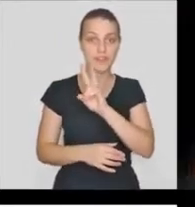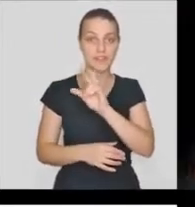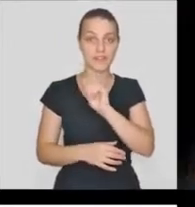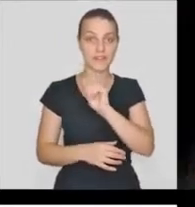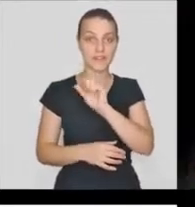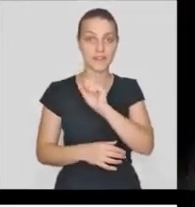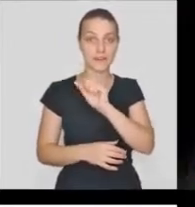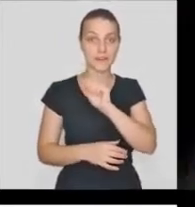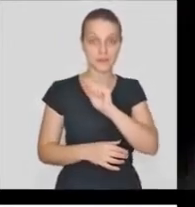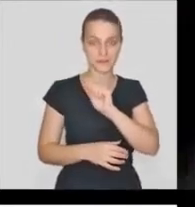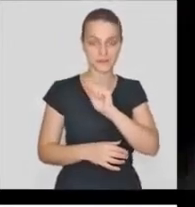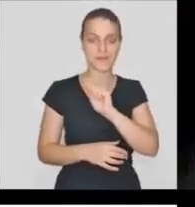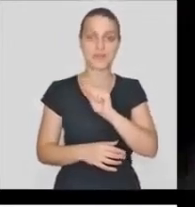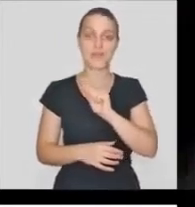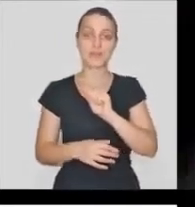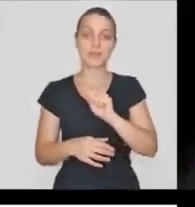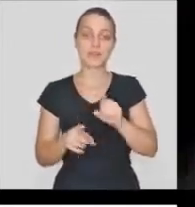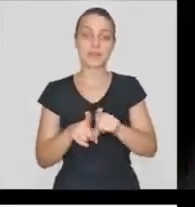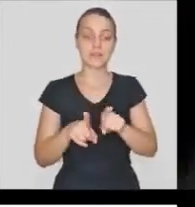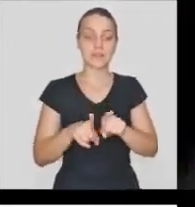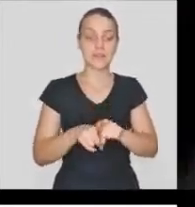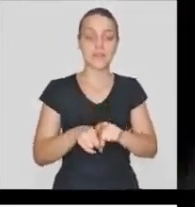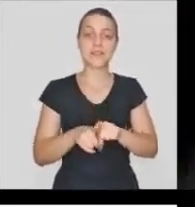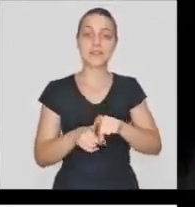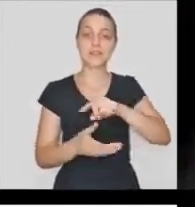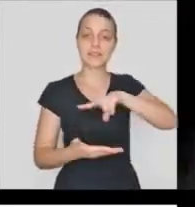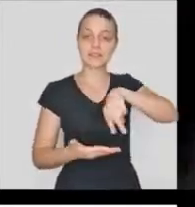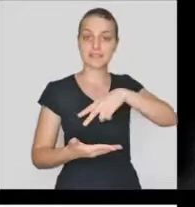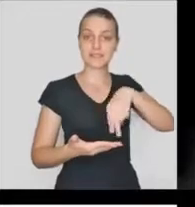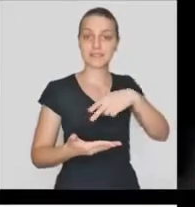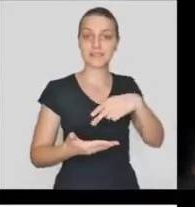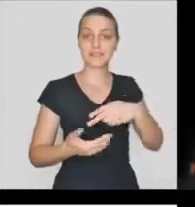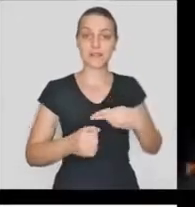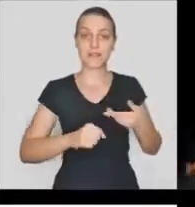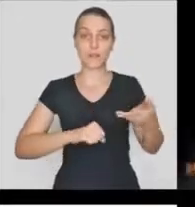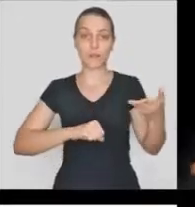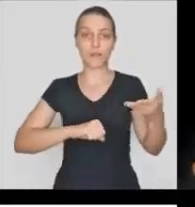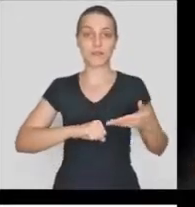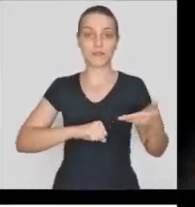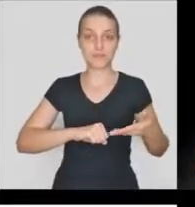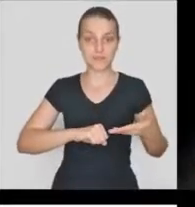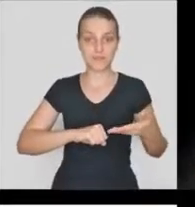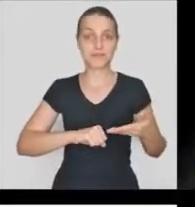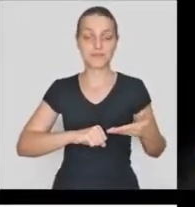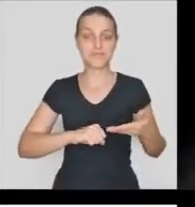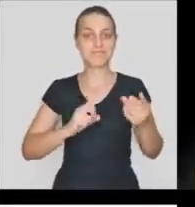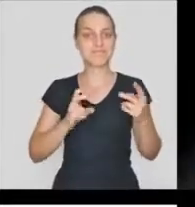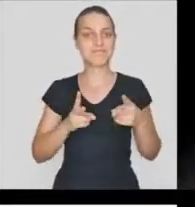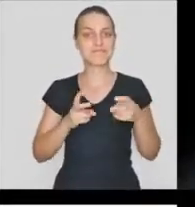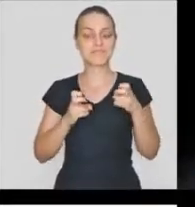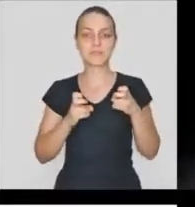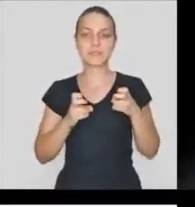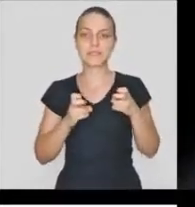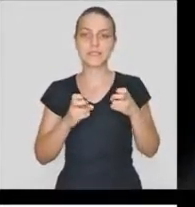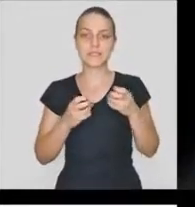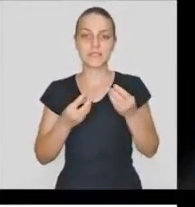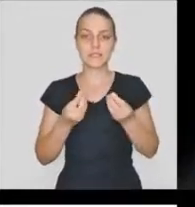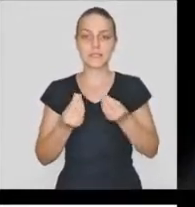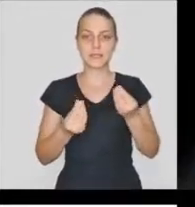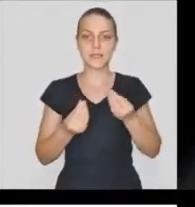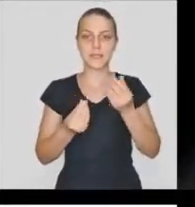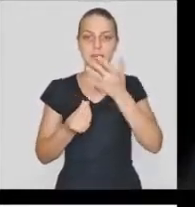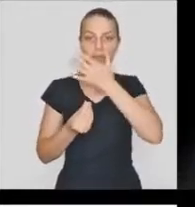danças contemporâneas ainda hoje, como a gente vê no preto e branco ali embaixo, as danças em que todo